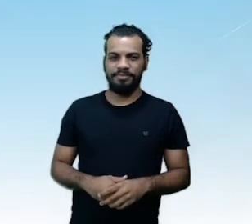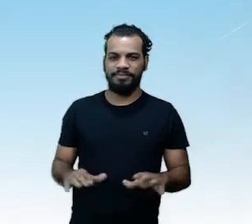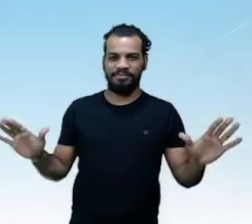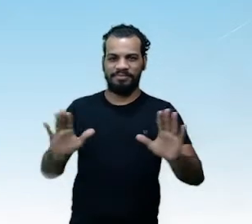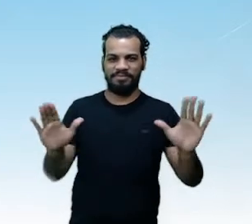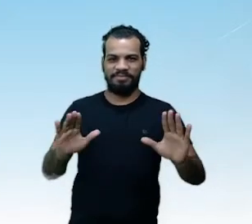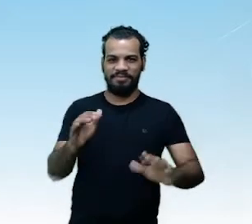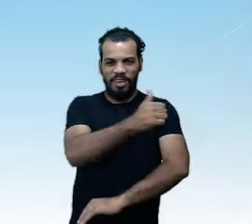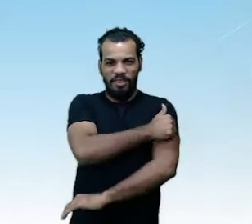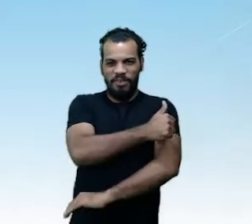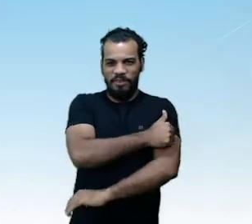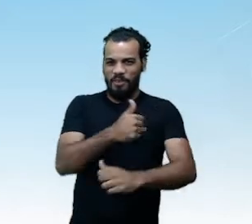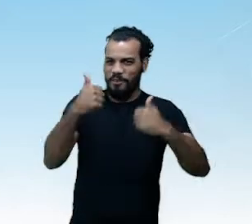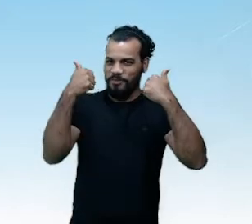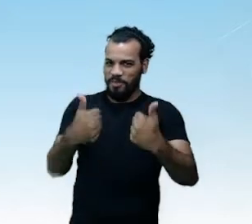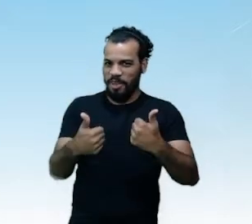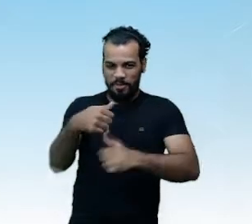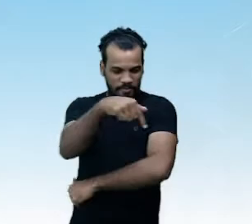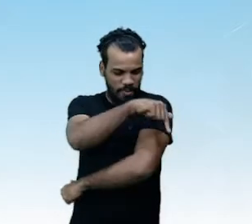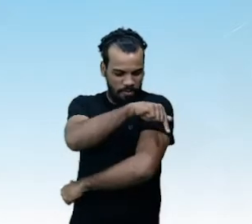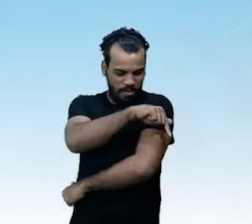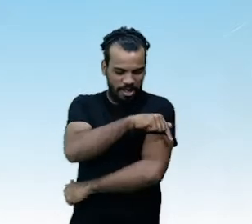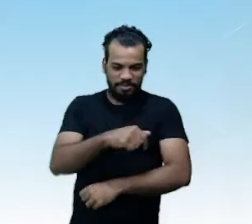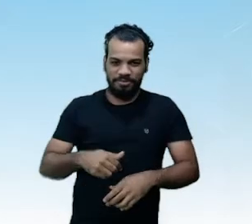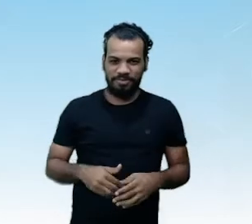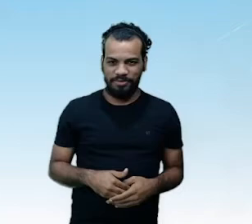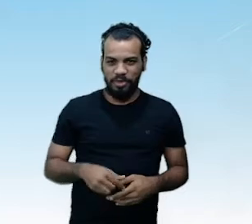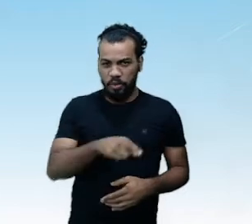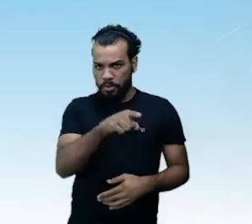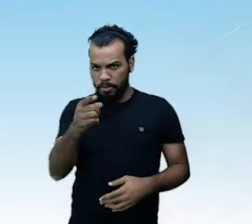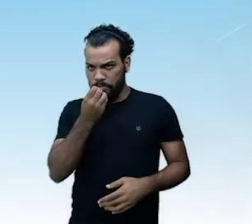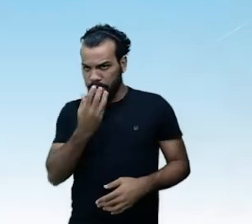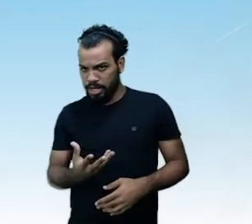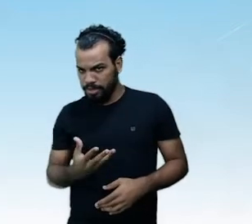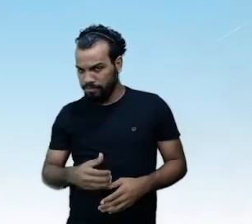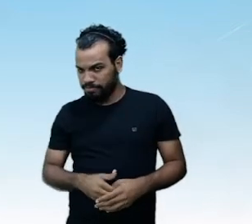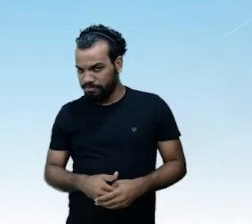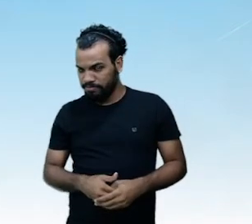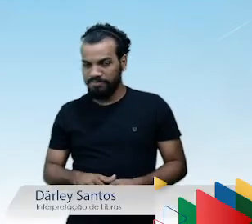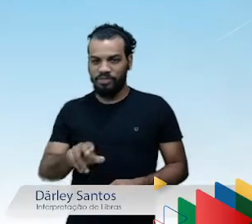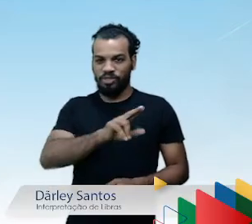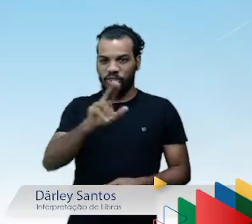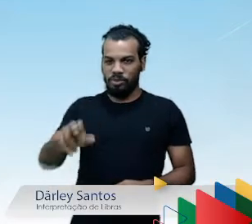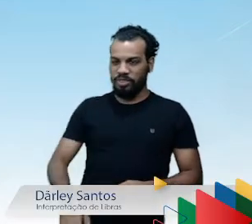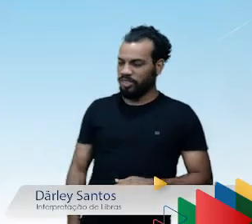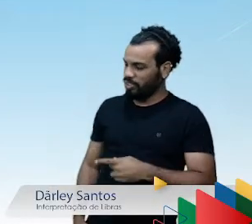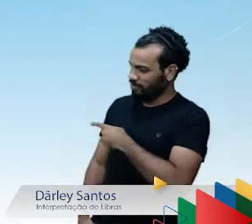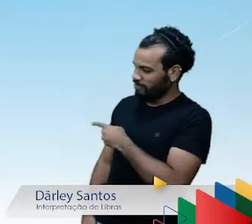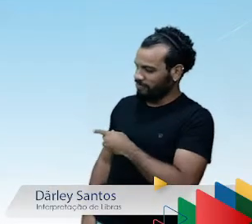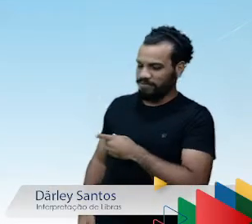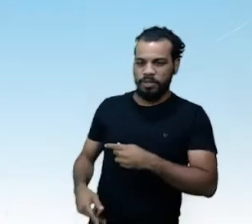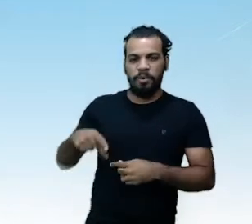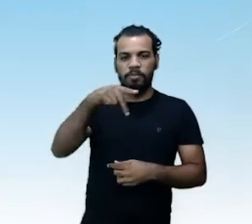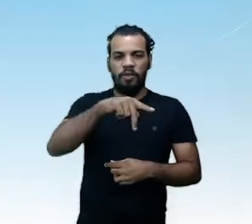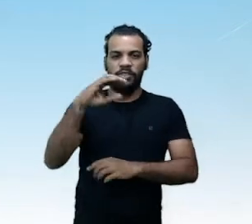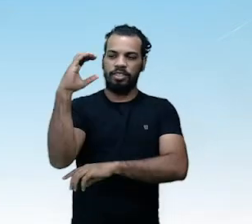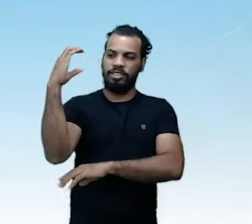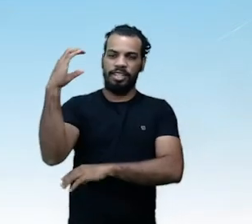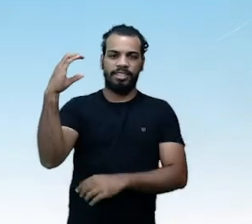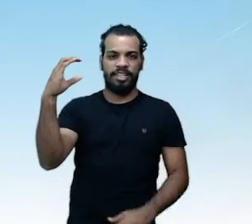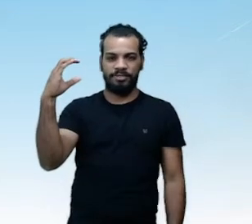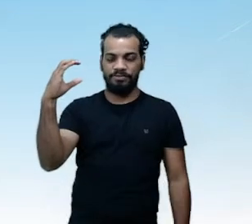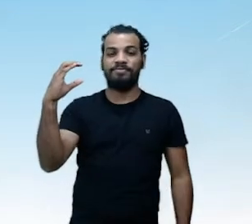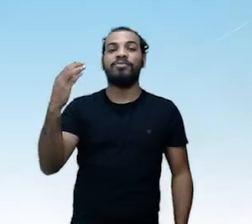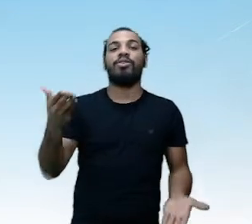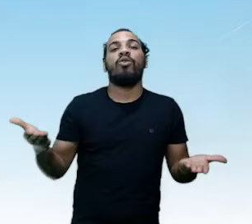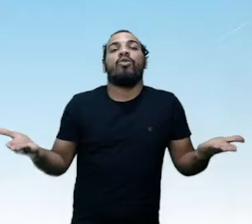Olá, meus queridos alunos do 7º ano, tudo bem com vocês? Meu nome é Ibis Fernando, eu sou professor de Ciências e